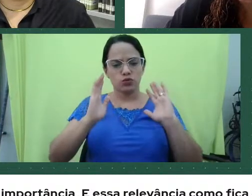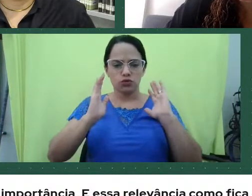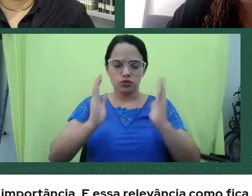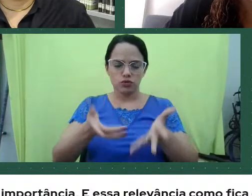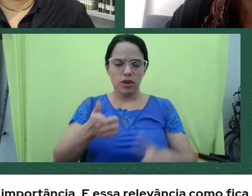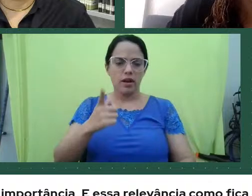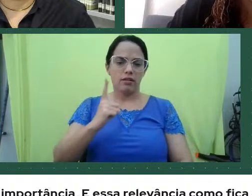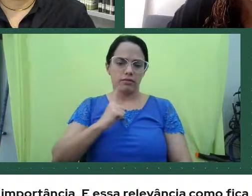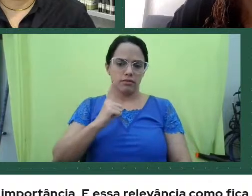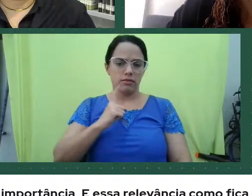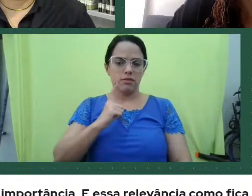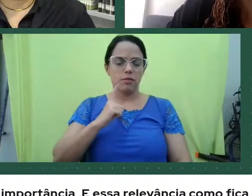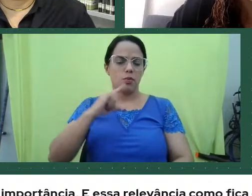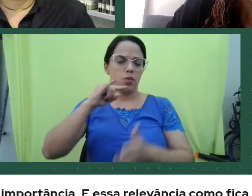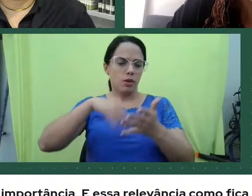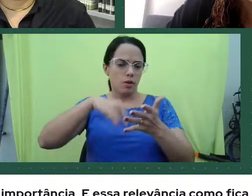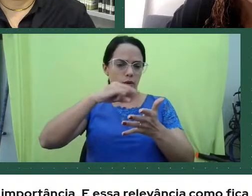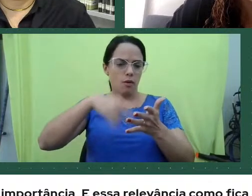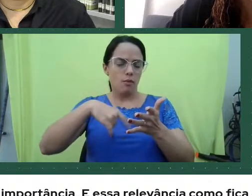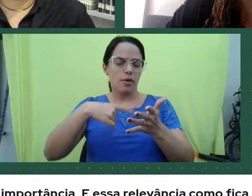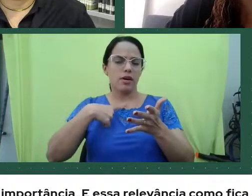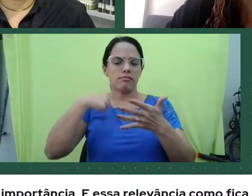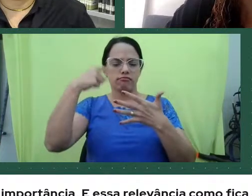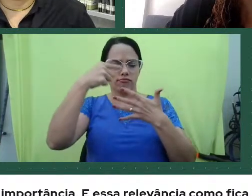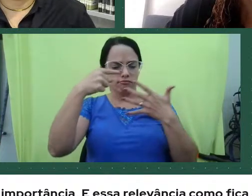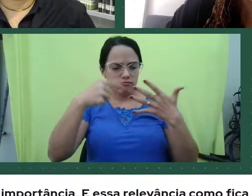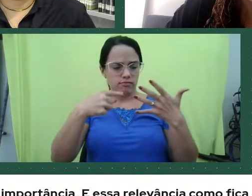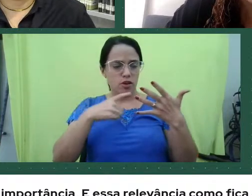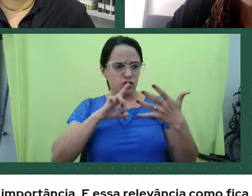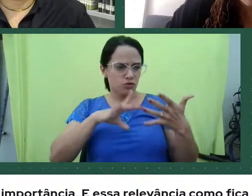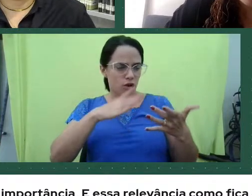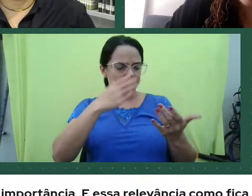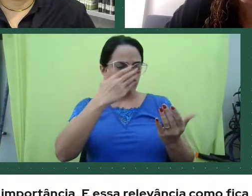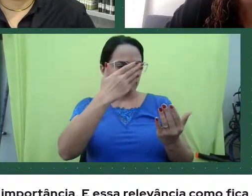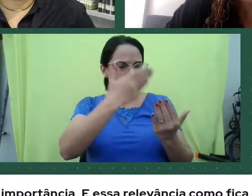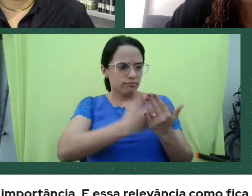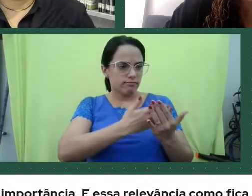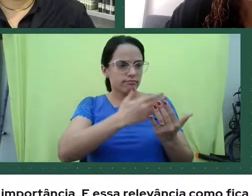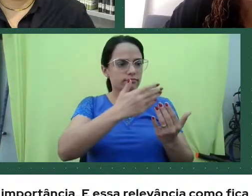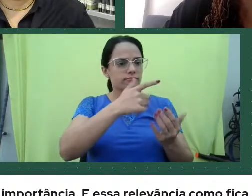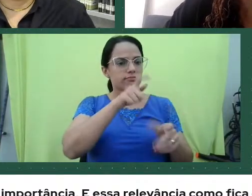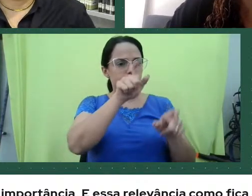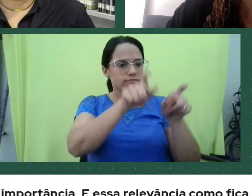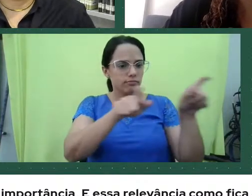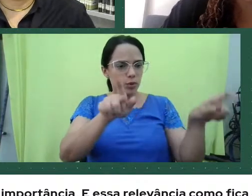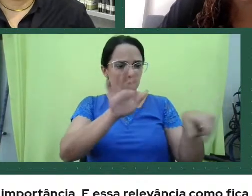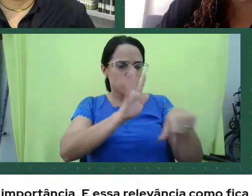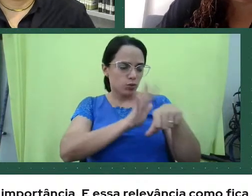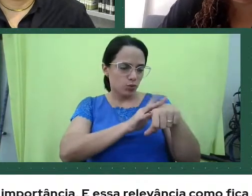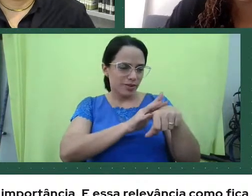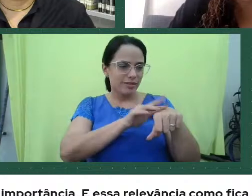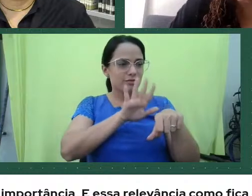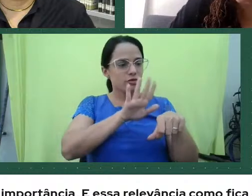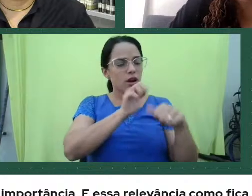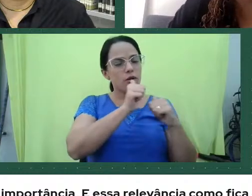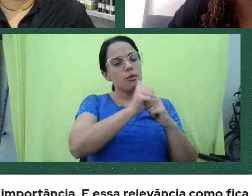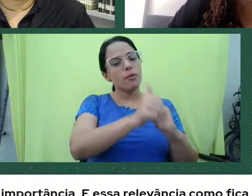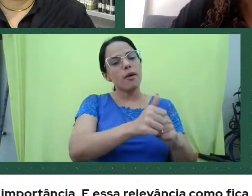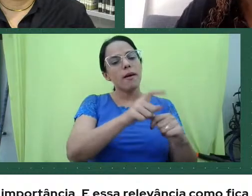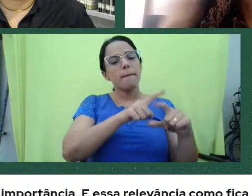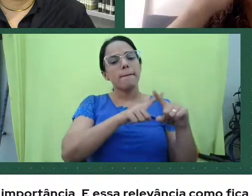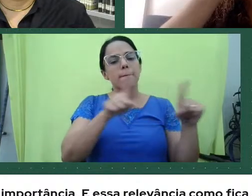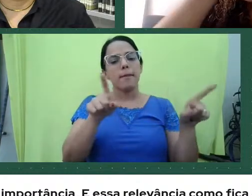gama de documentos, que não só o prontuário, mas, sobretudo, o prontuário, e isso fica ao